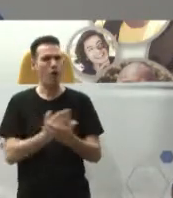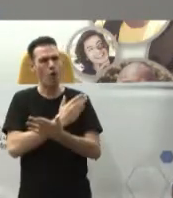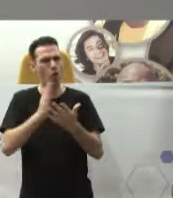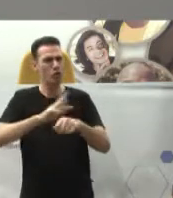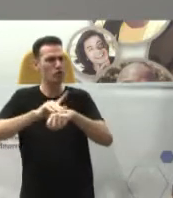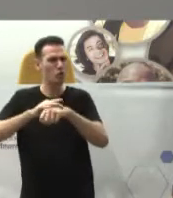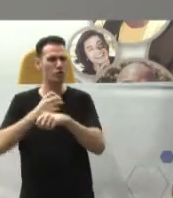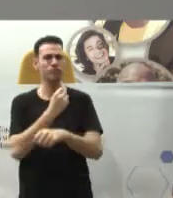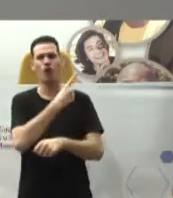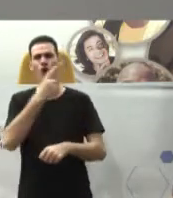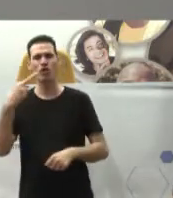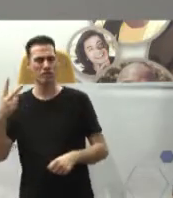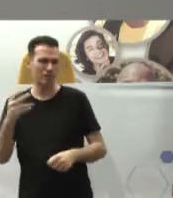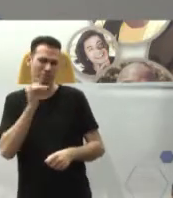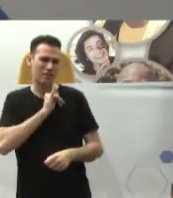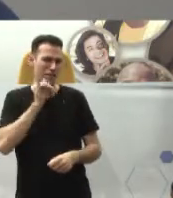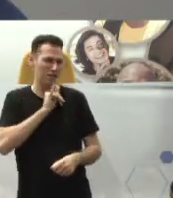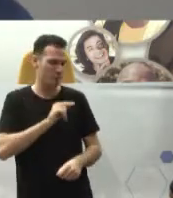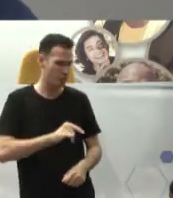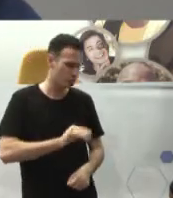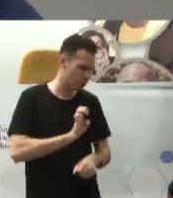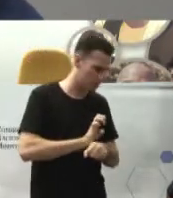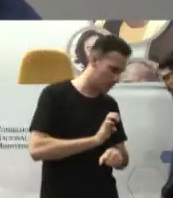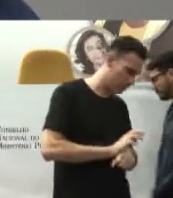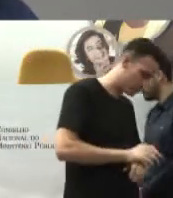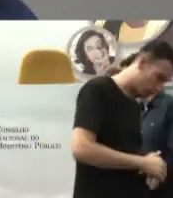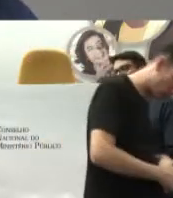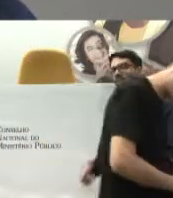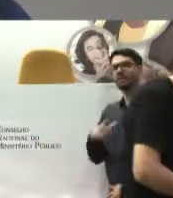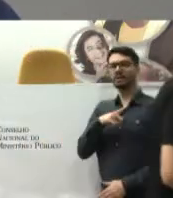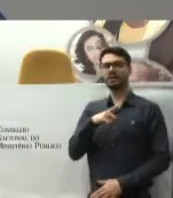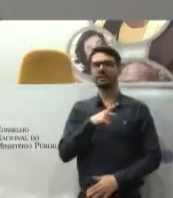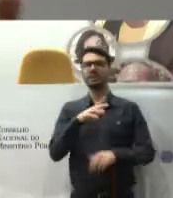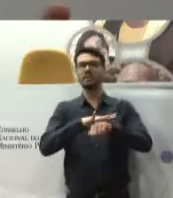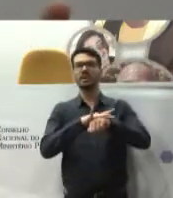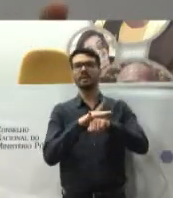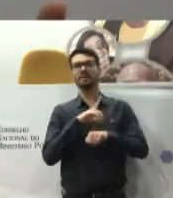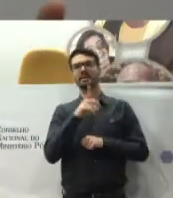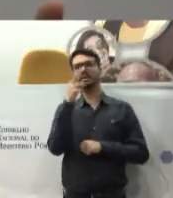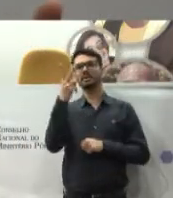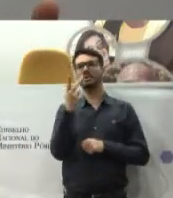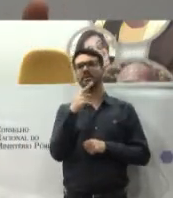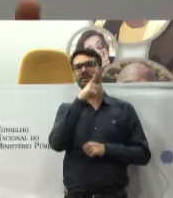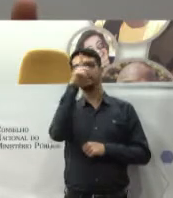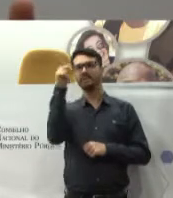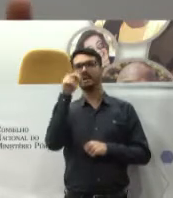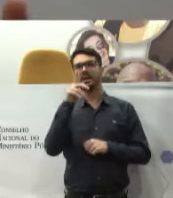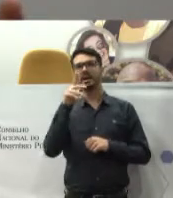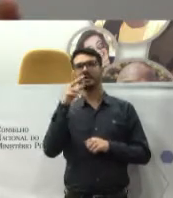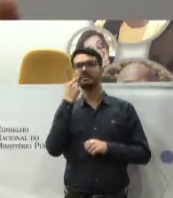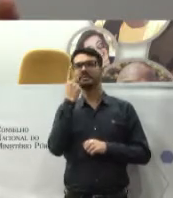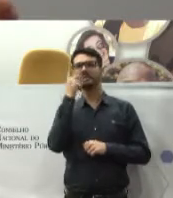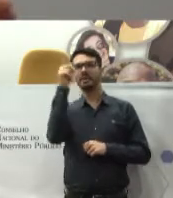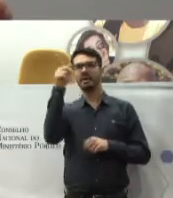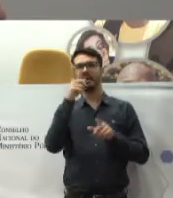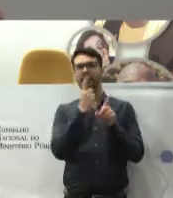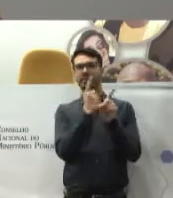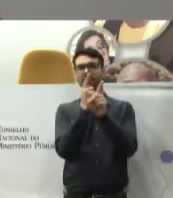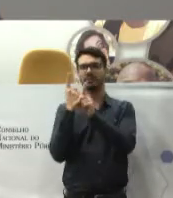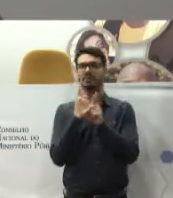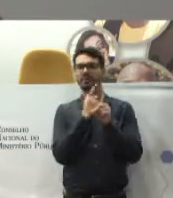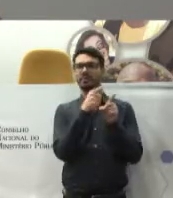que eu tenho 2 pacientes no Ceará, tem outras doenças que eu tenho 10 pacientes, outras doenças eu tenho 5 pacientes diagnosticados com aquele